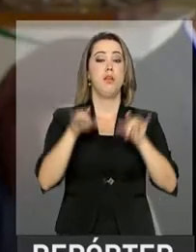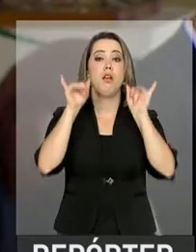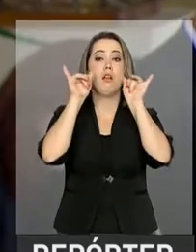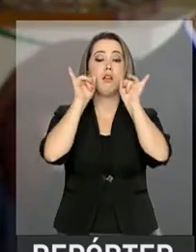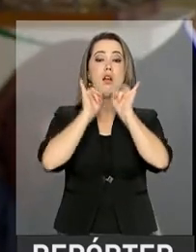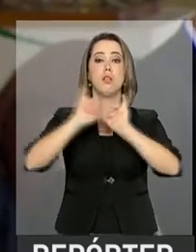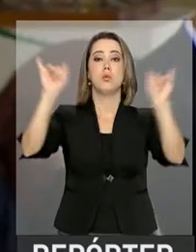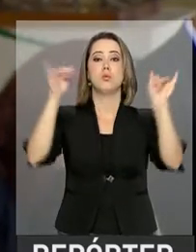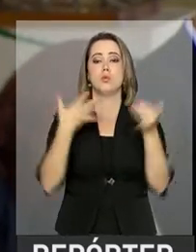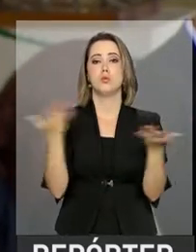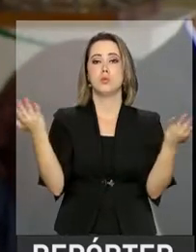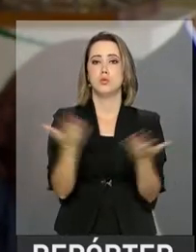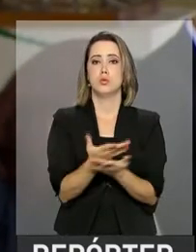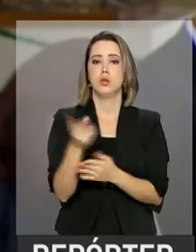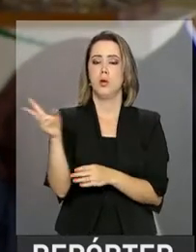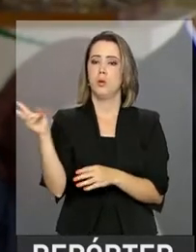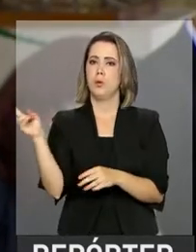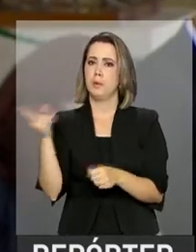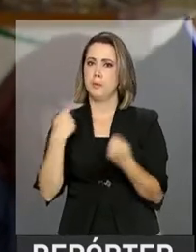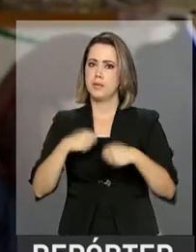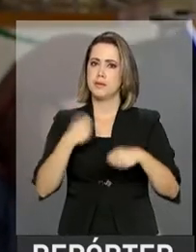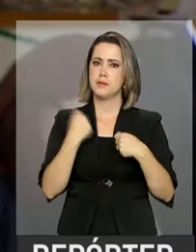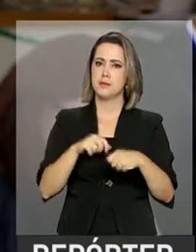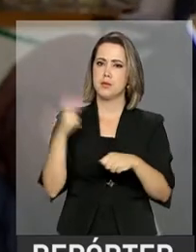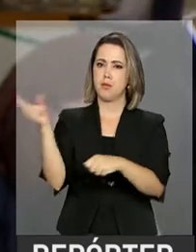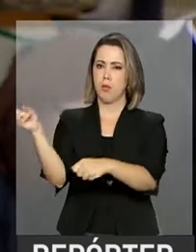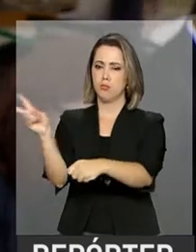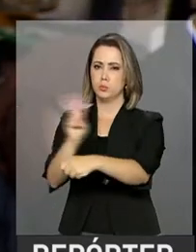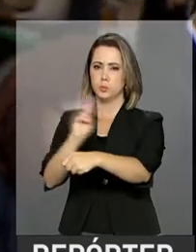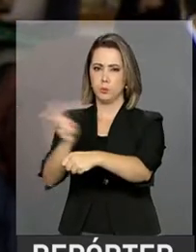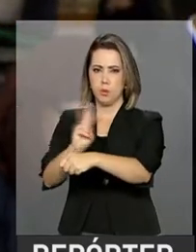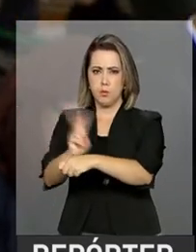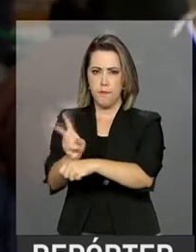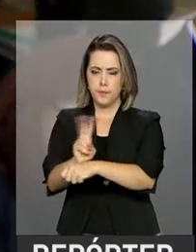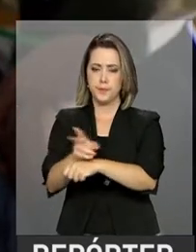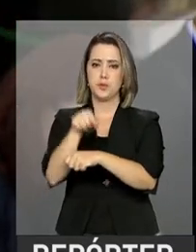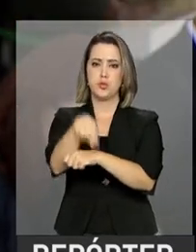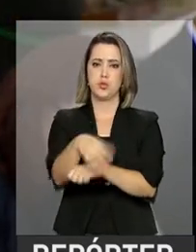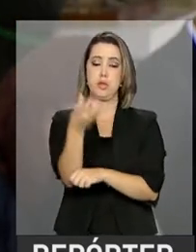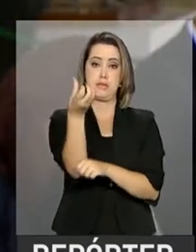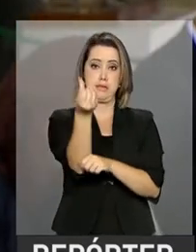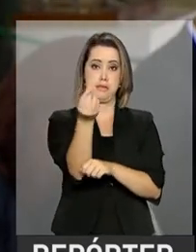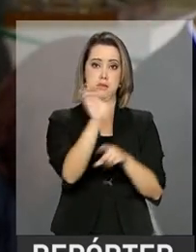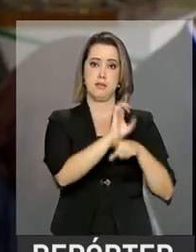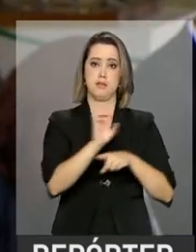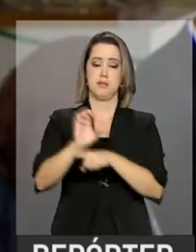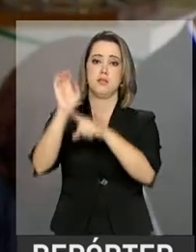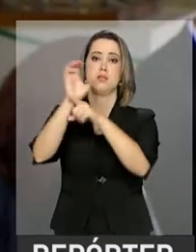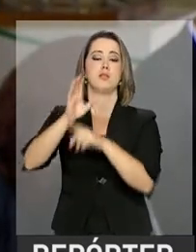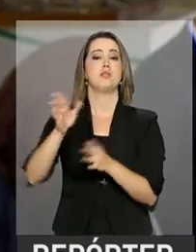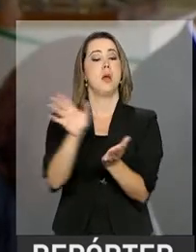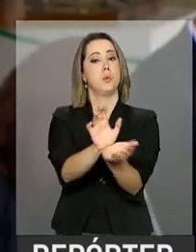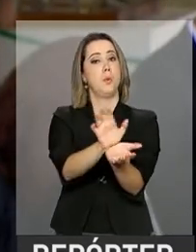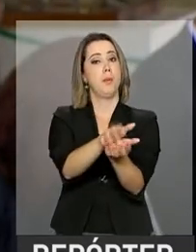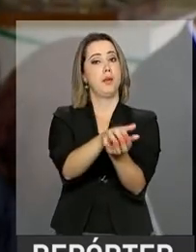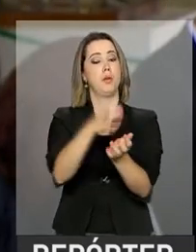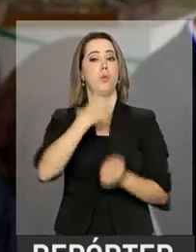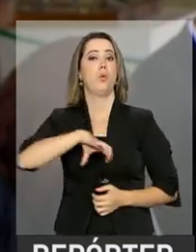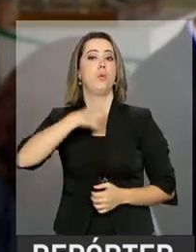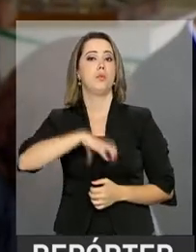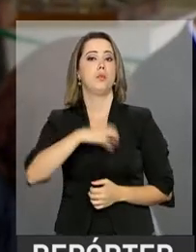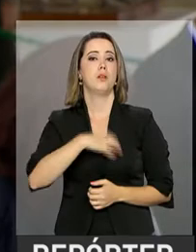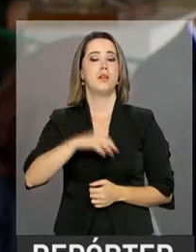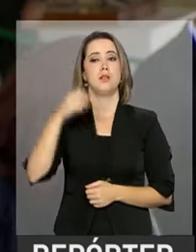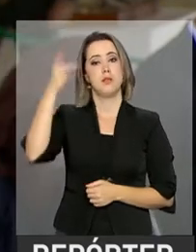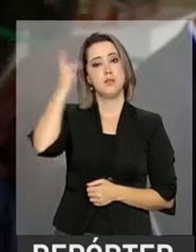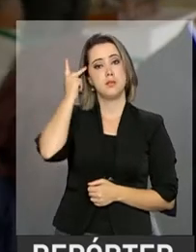que vai fazer uma auditoria em 6 estados do país: Pernambuco, Bahia, São Paulo, Rio de Janeiro, Tocantins